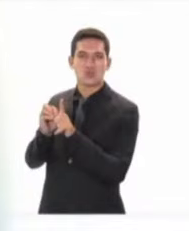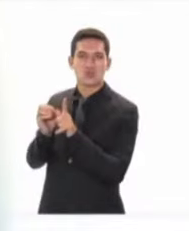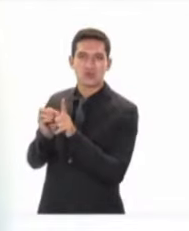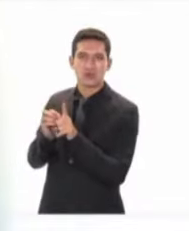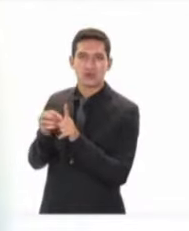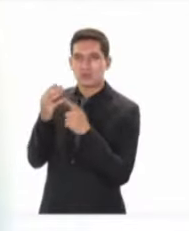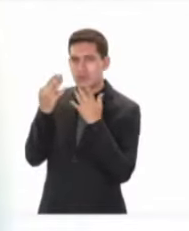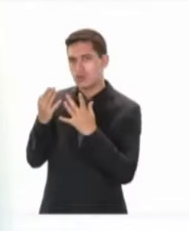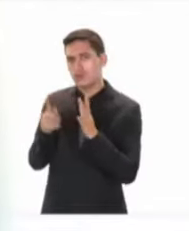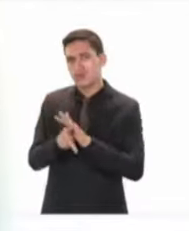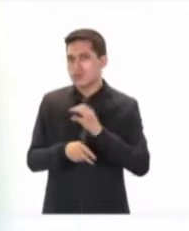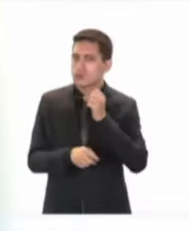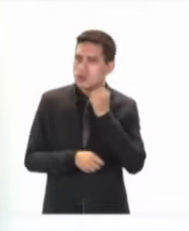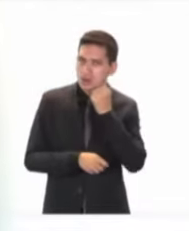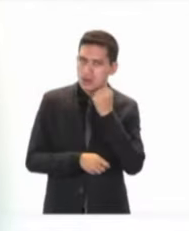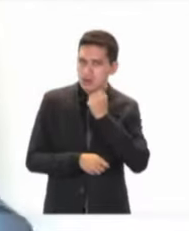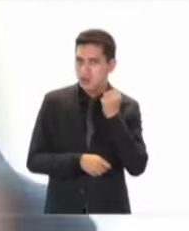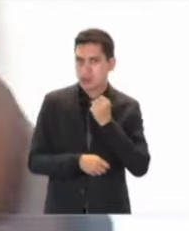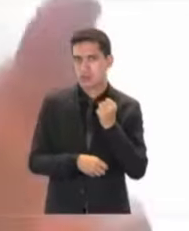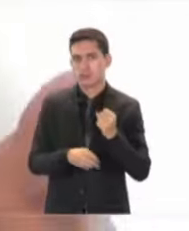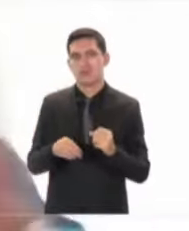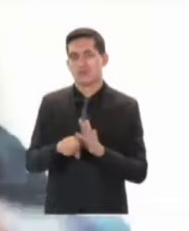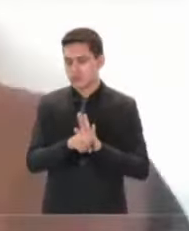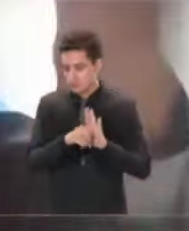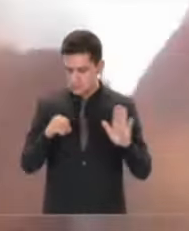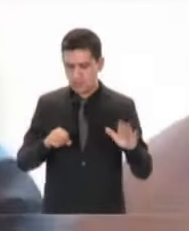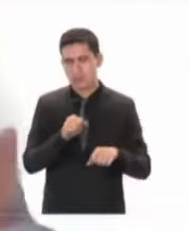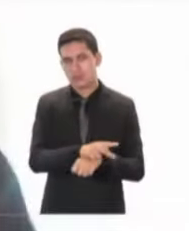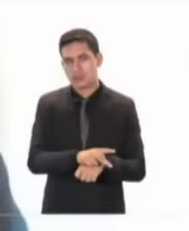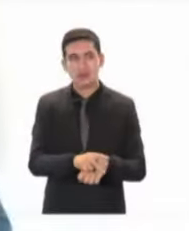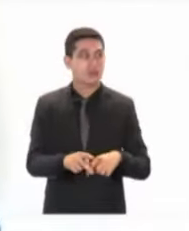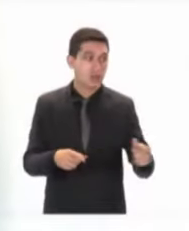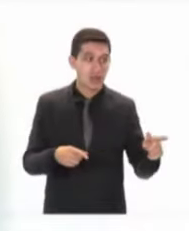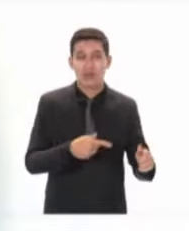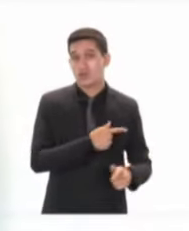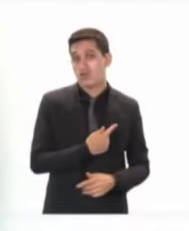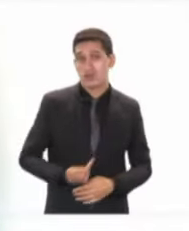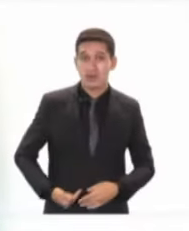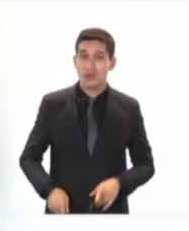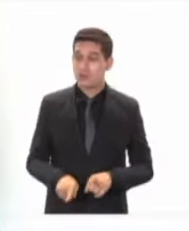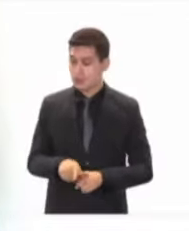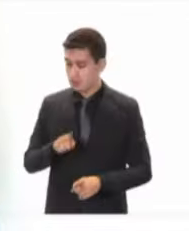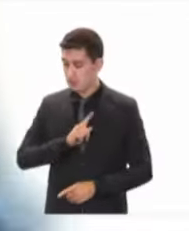para senador em uma ou duas vagas, existe para governador, existe para presidente da República.